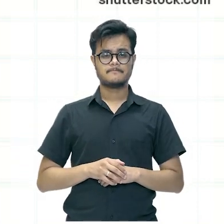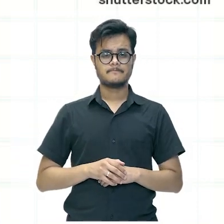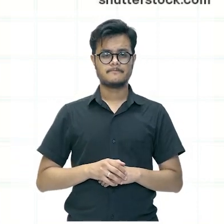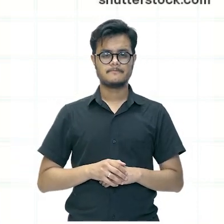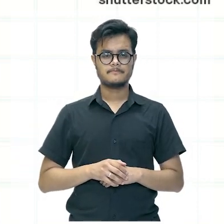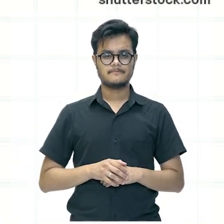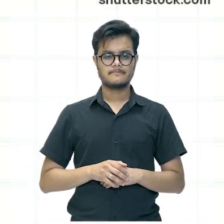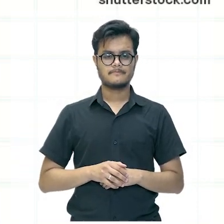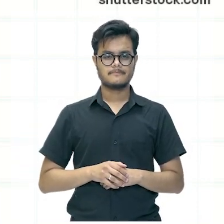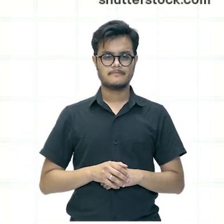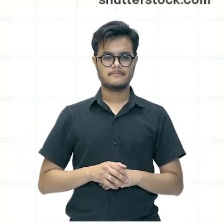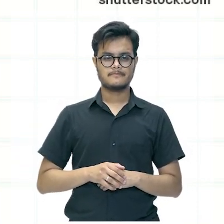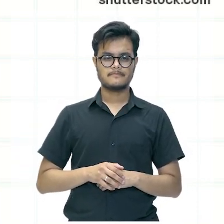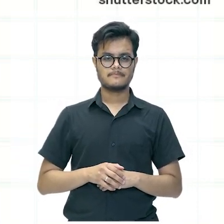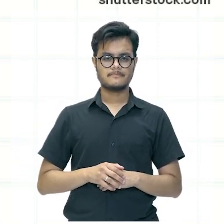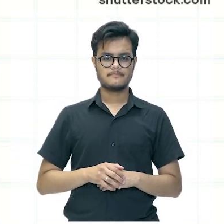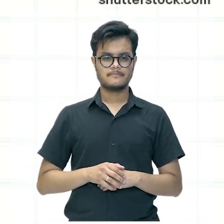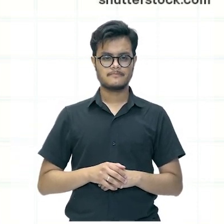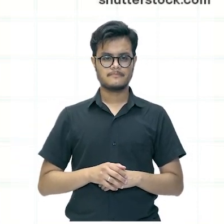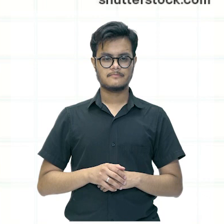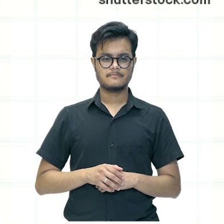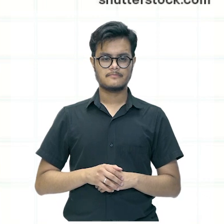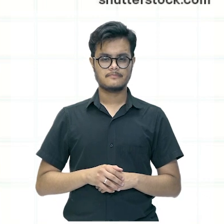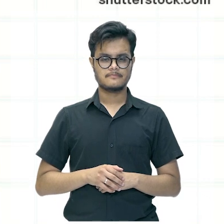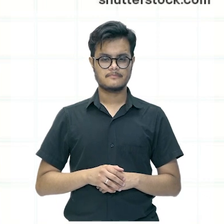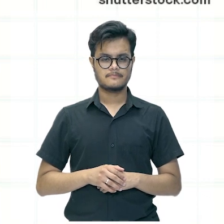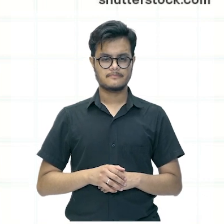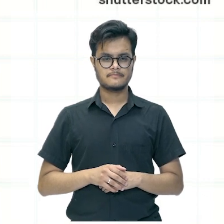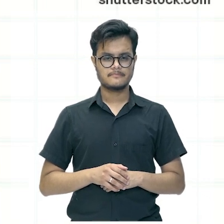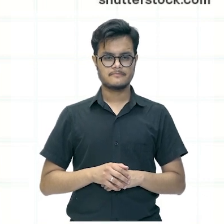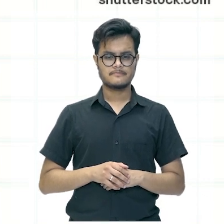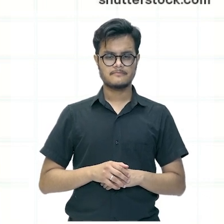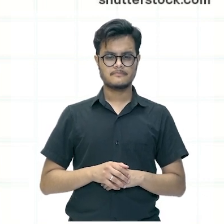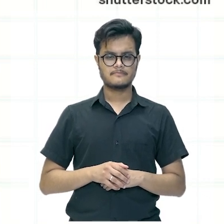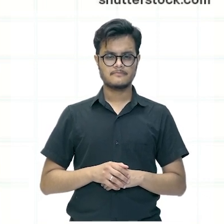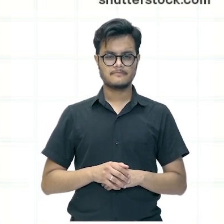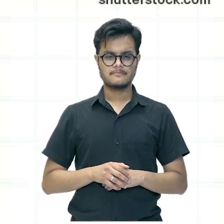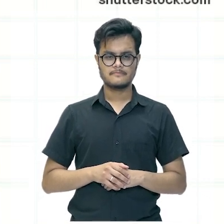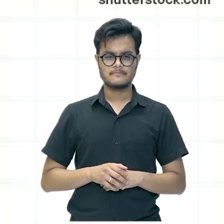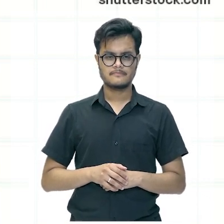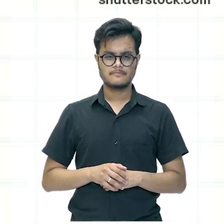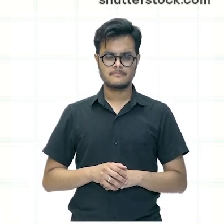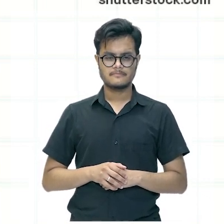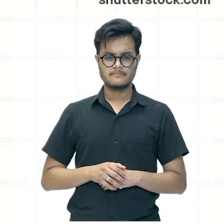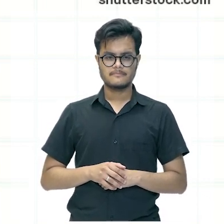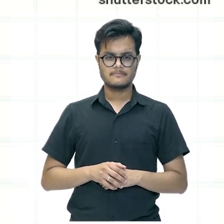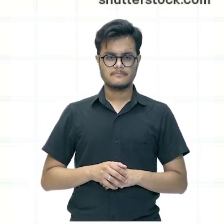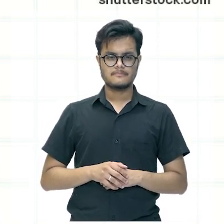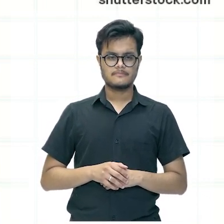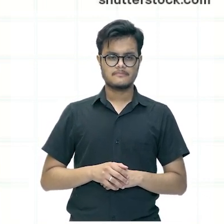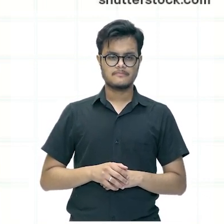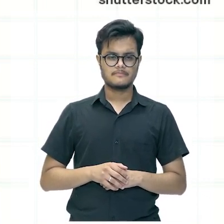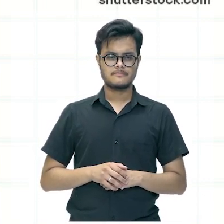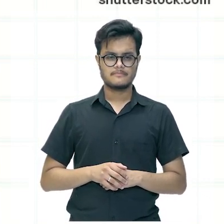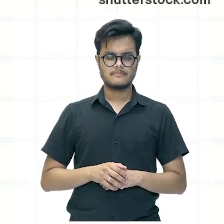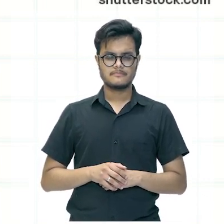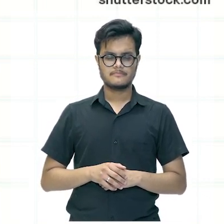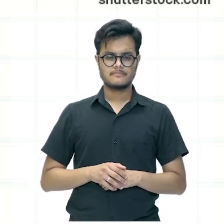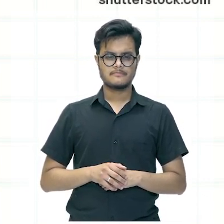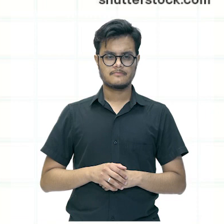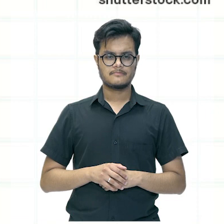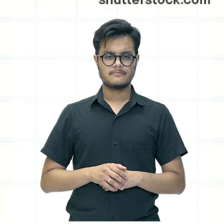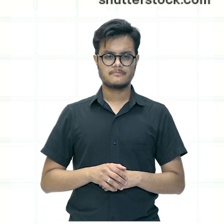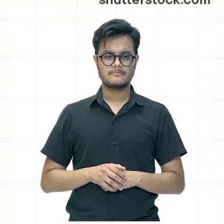O que mais? Então, outra palavra que dá ideia desse título, né? Que seria